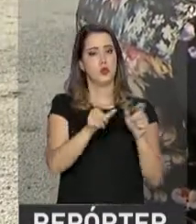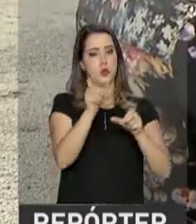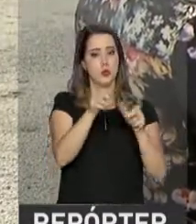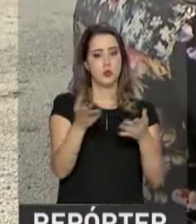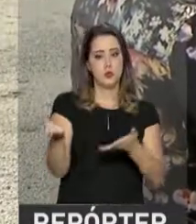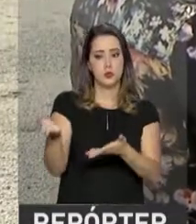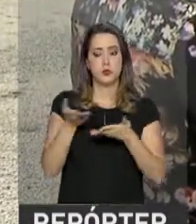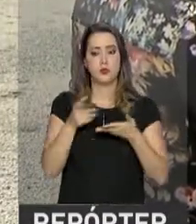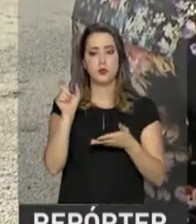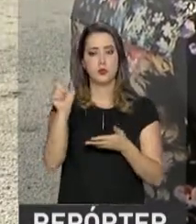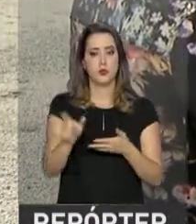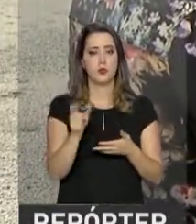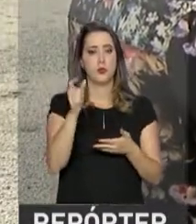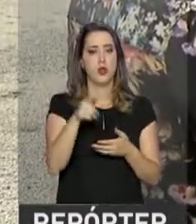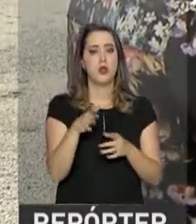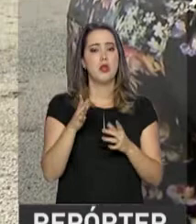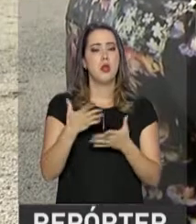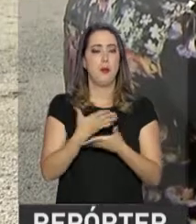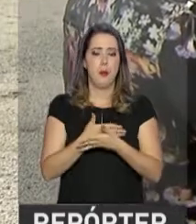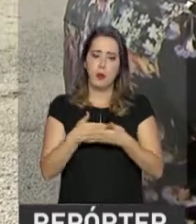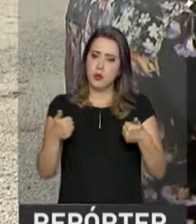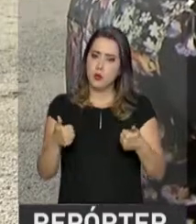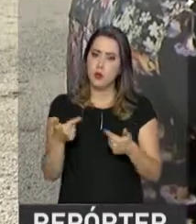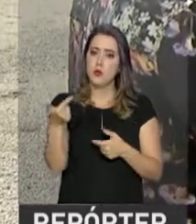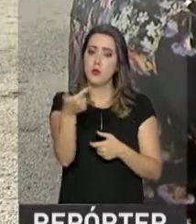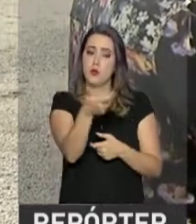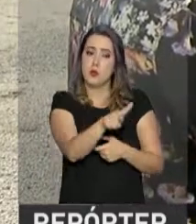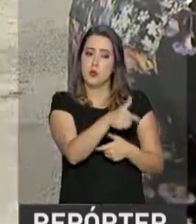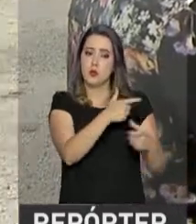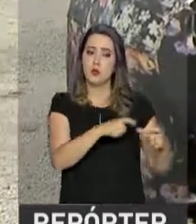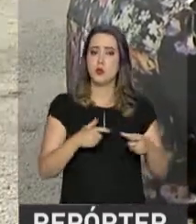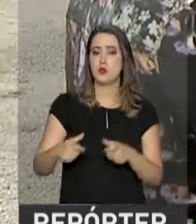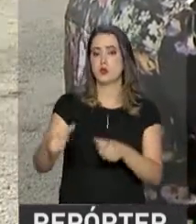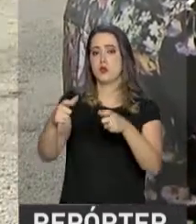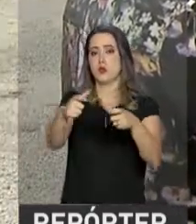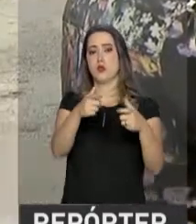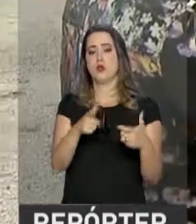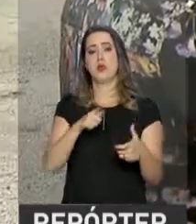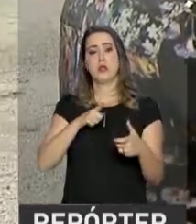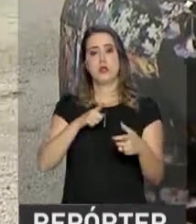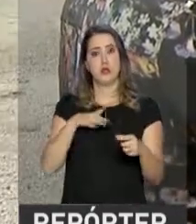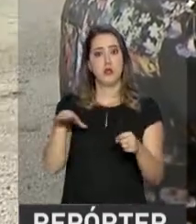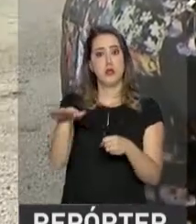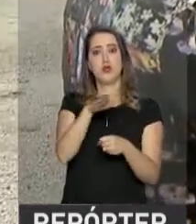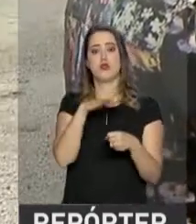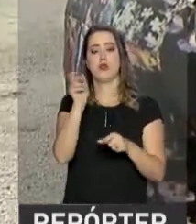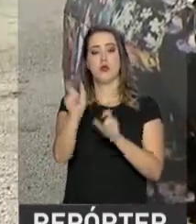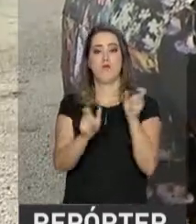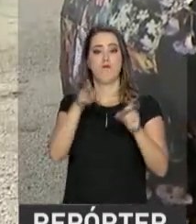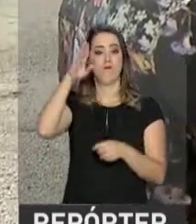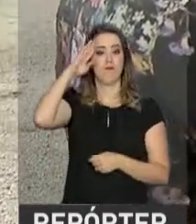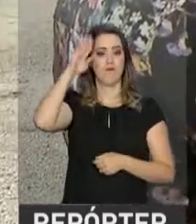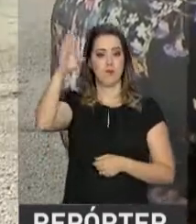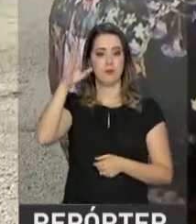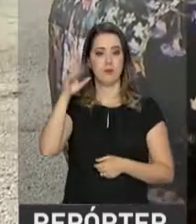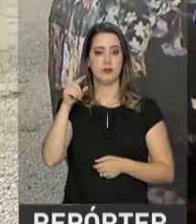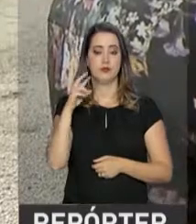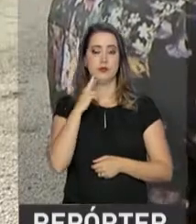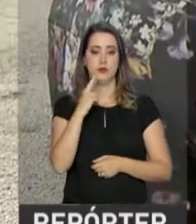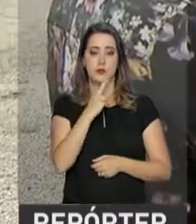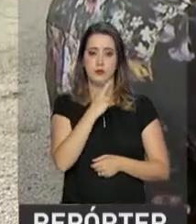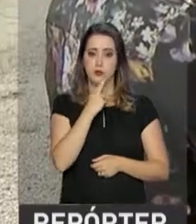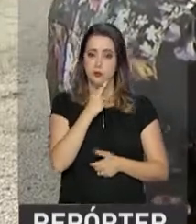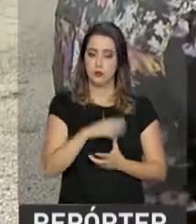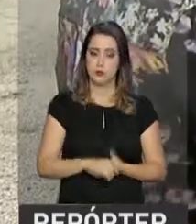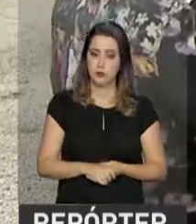Operação Acolhida, desafogando os alojamentos, desafogando as instalações militares que já existem aqui